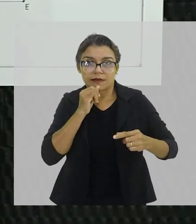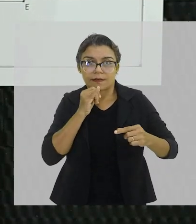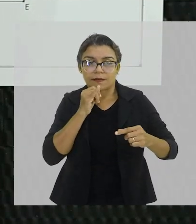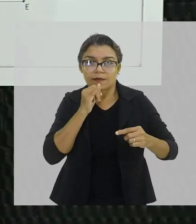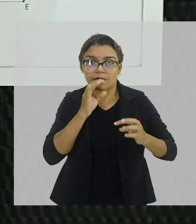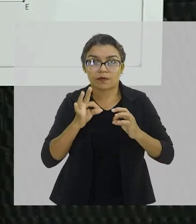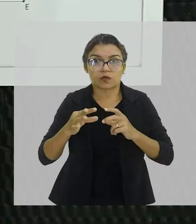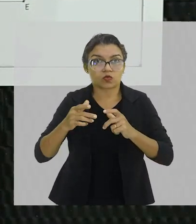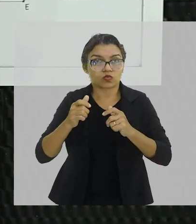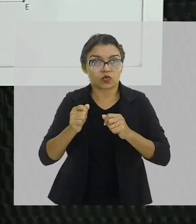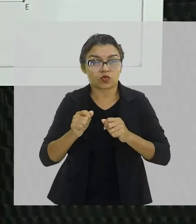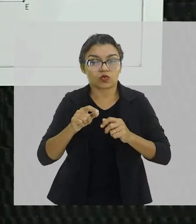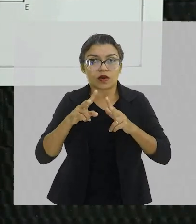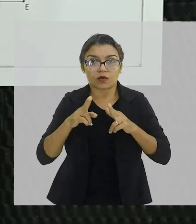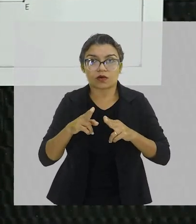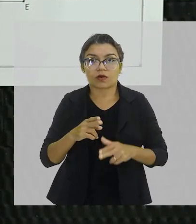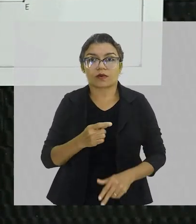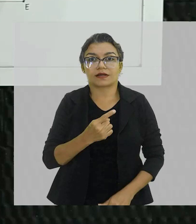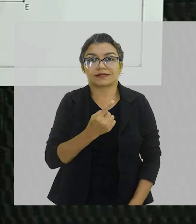é 108.